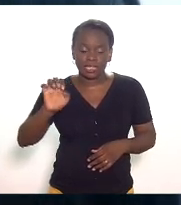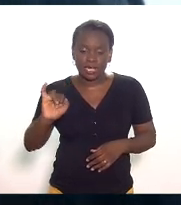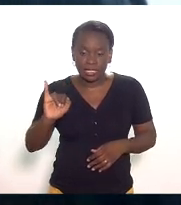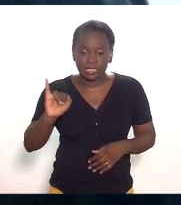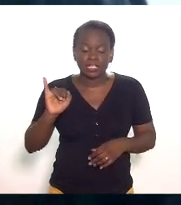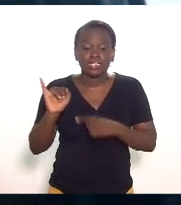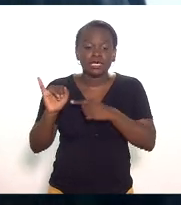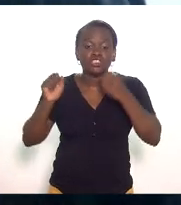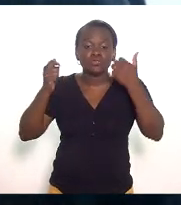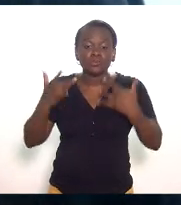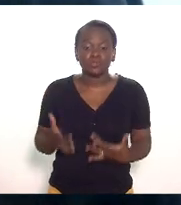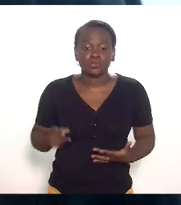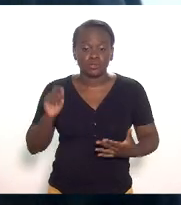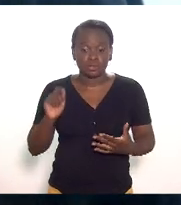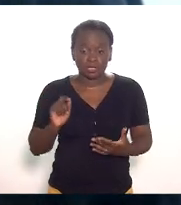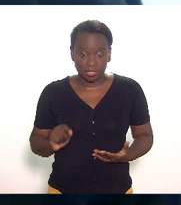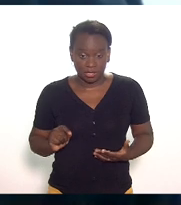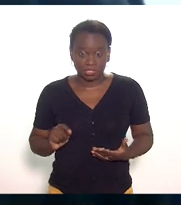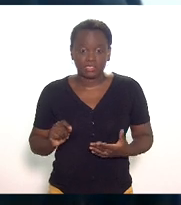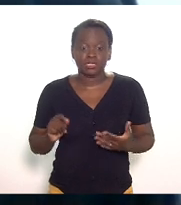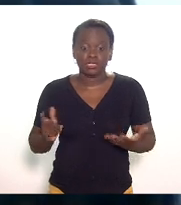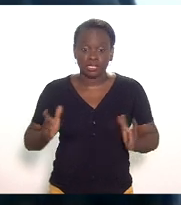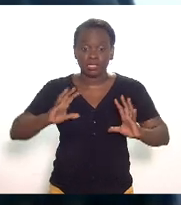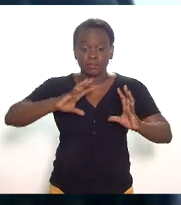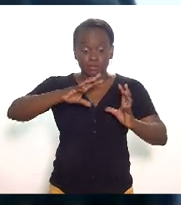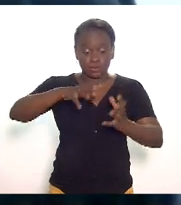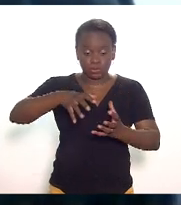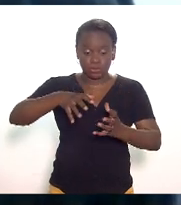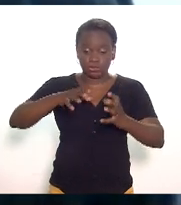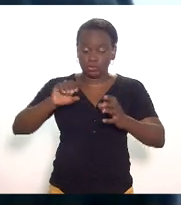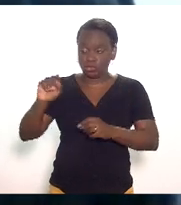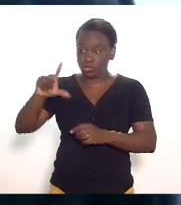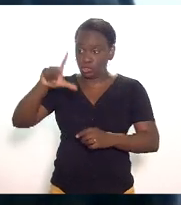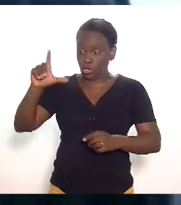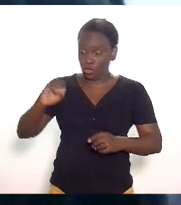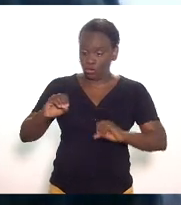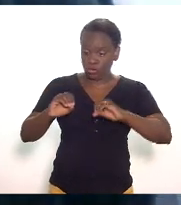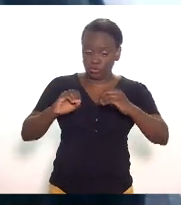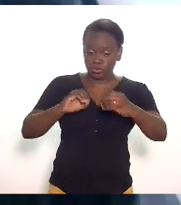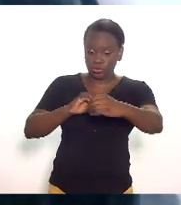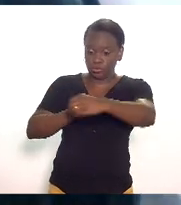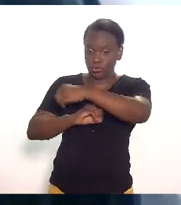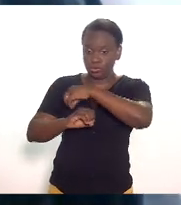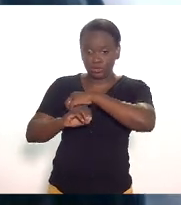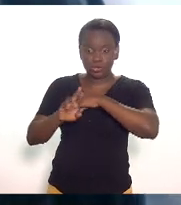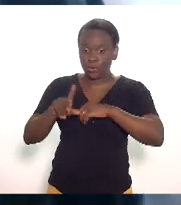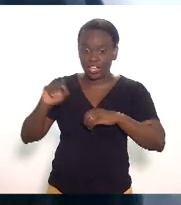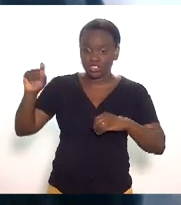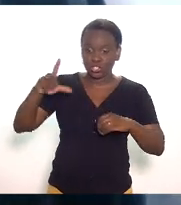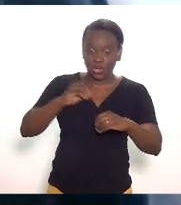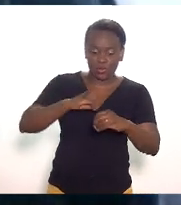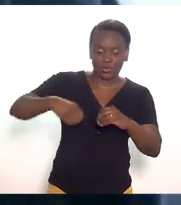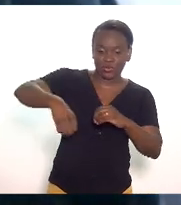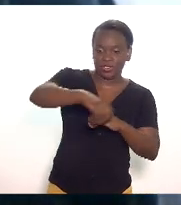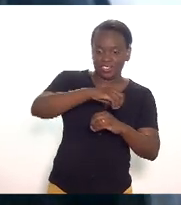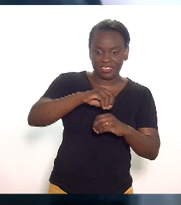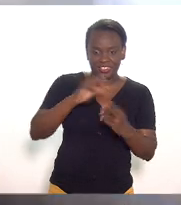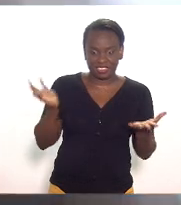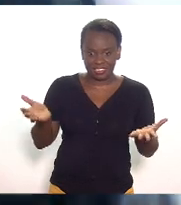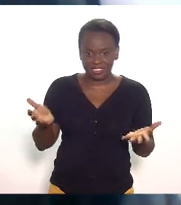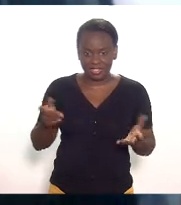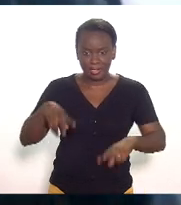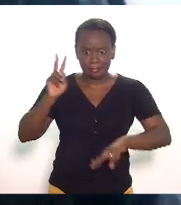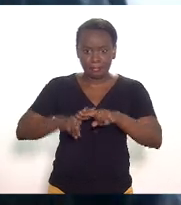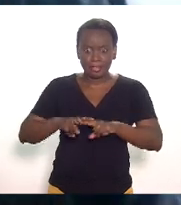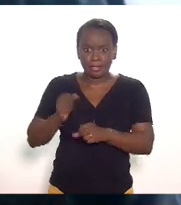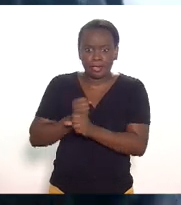que, afinal de contas, era a Terra que girava em torno do Sol, e não o contrário, né? Muitos anos na